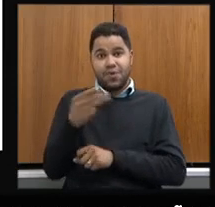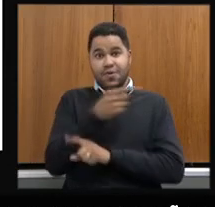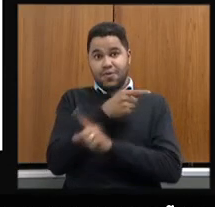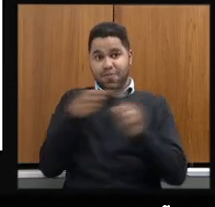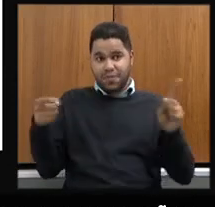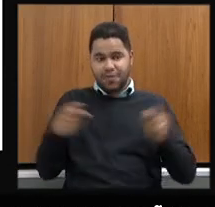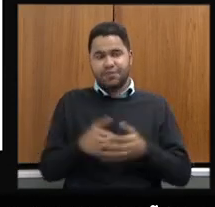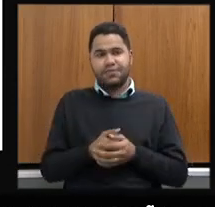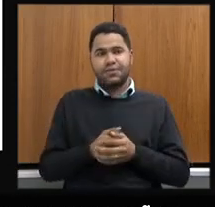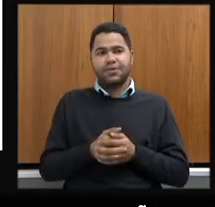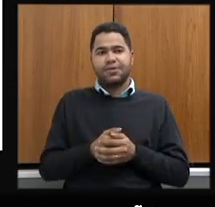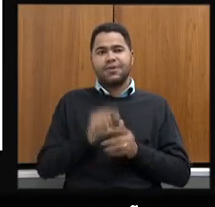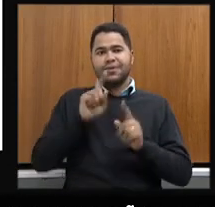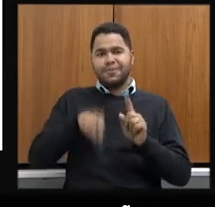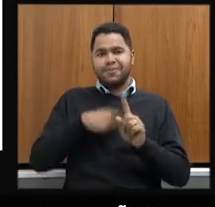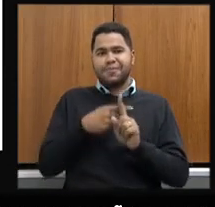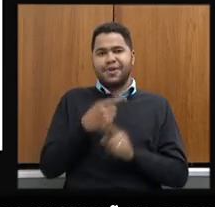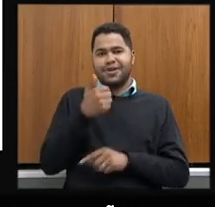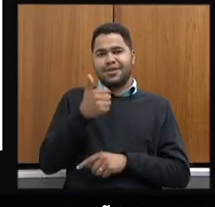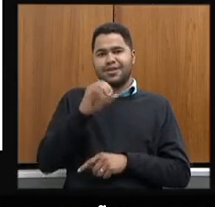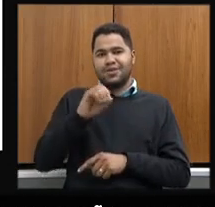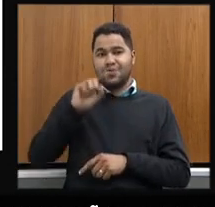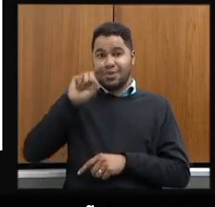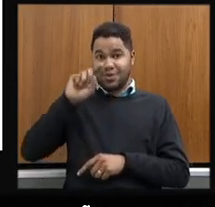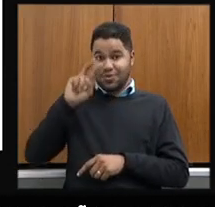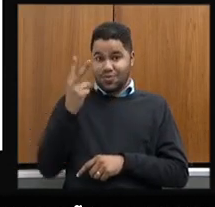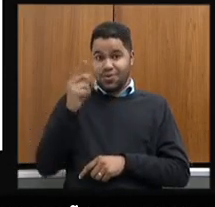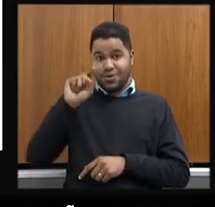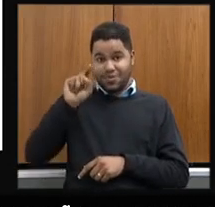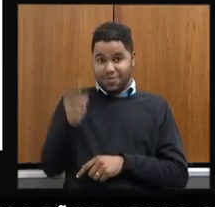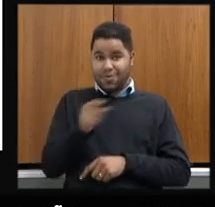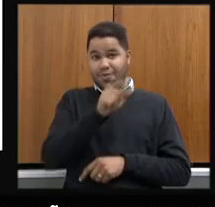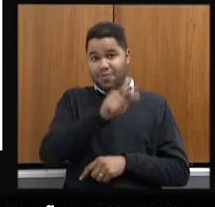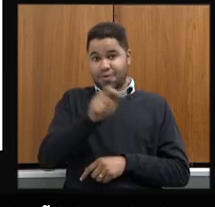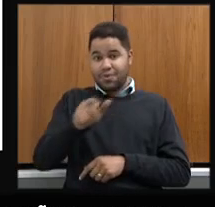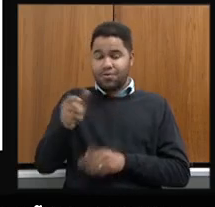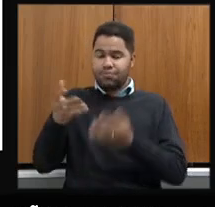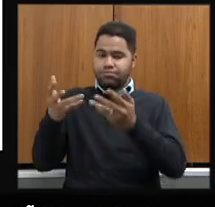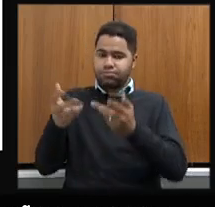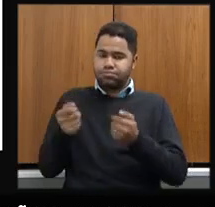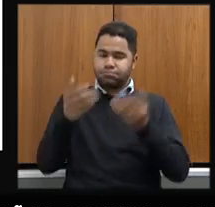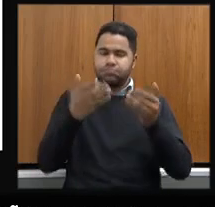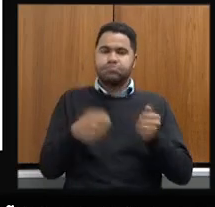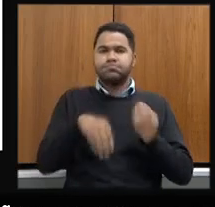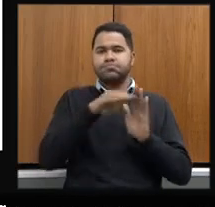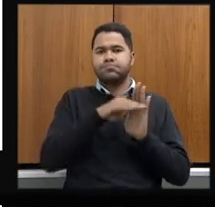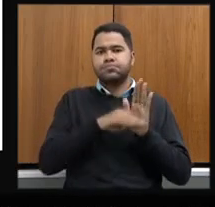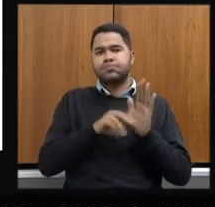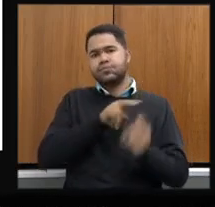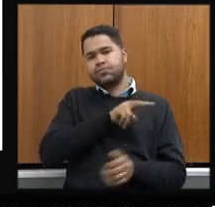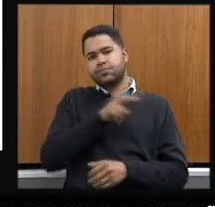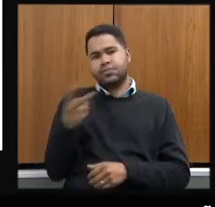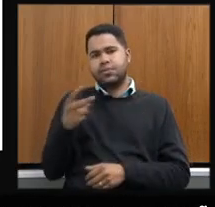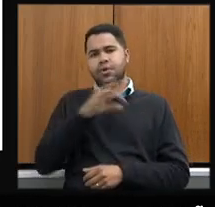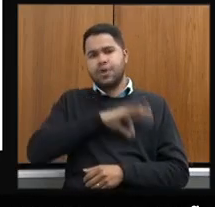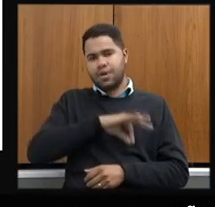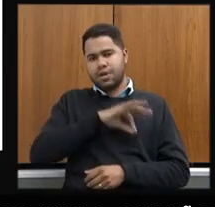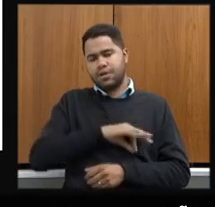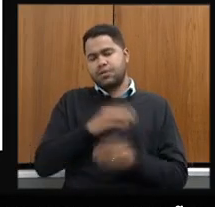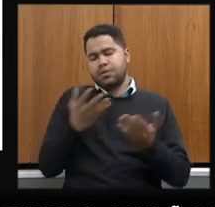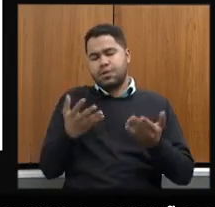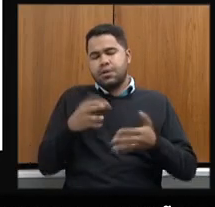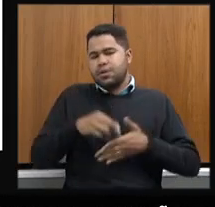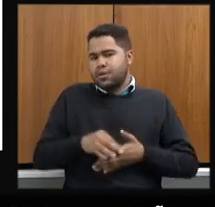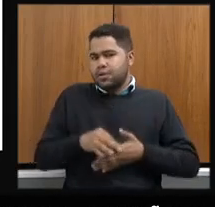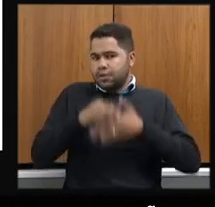e mais de 102 mil pessoas né beneficiários foram atende e pelo programa de transferência de renda e